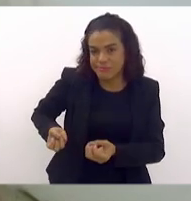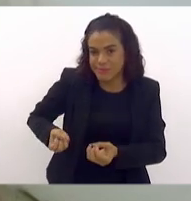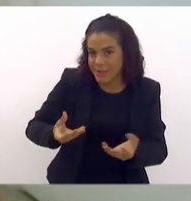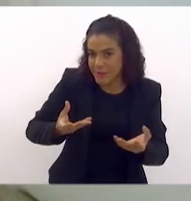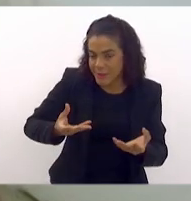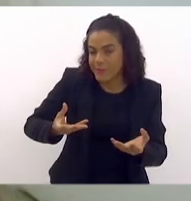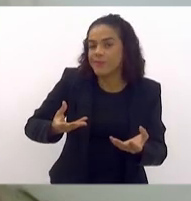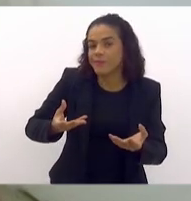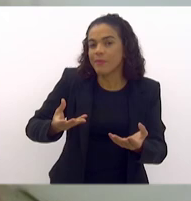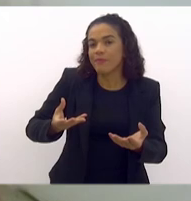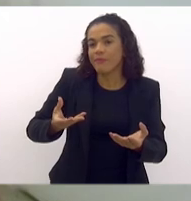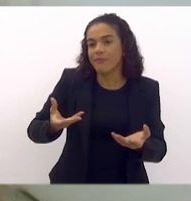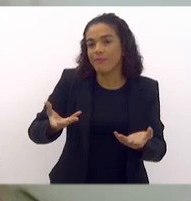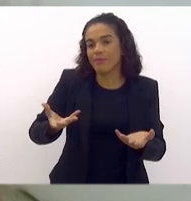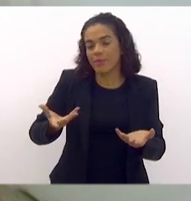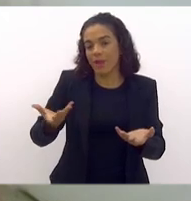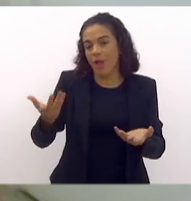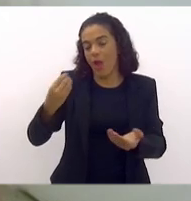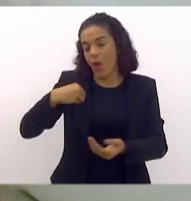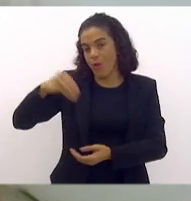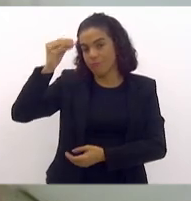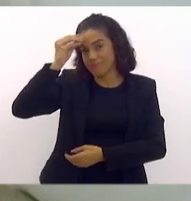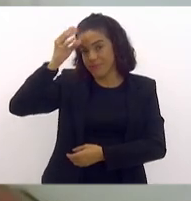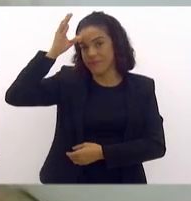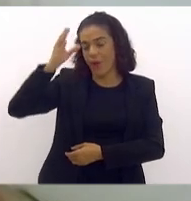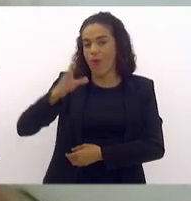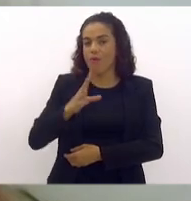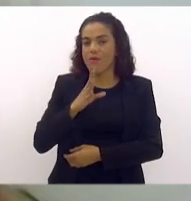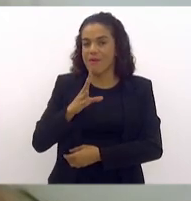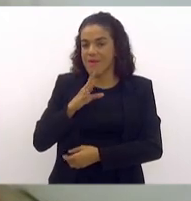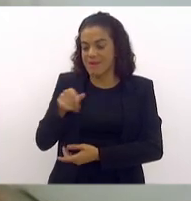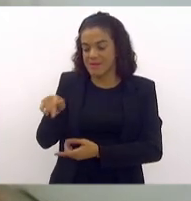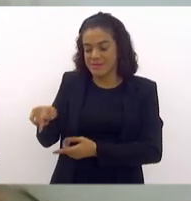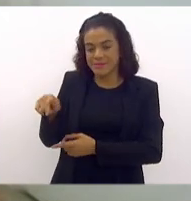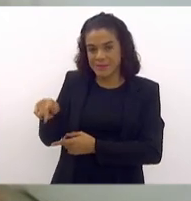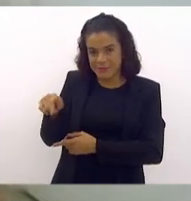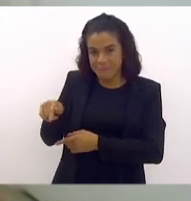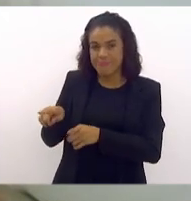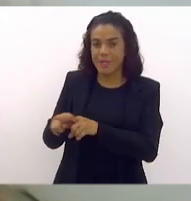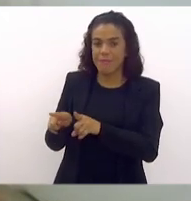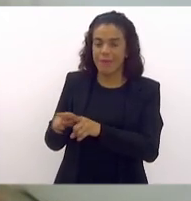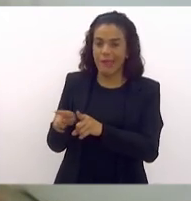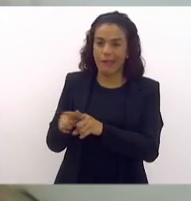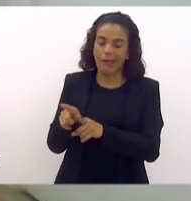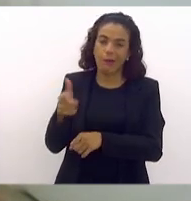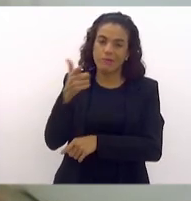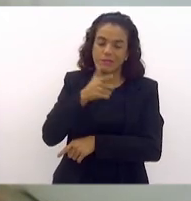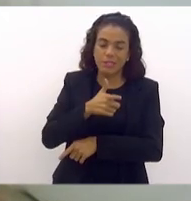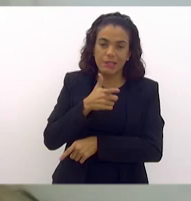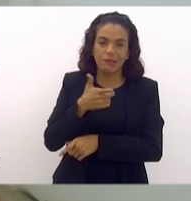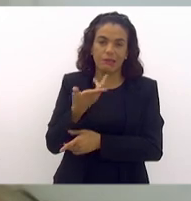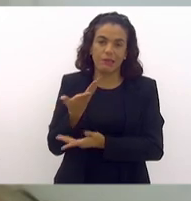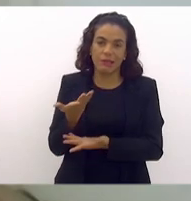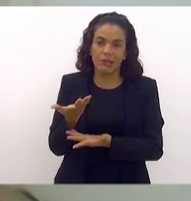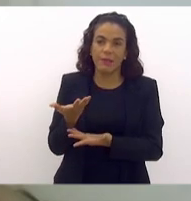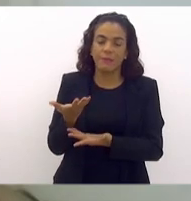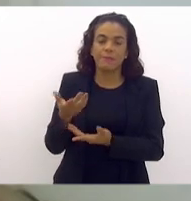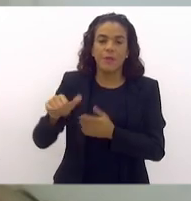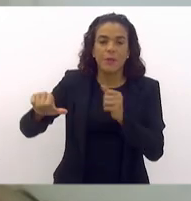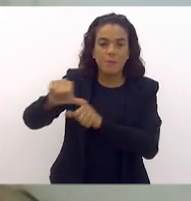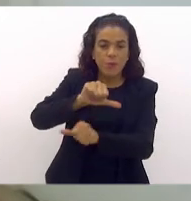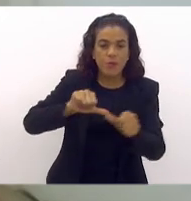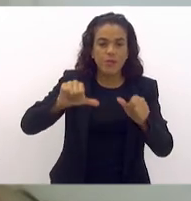para de alguma forma isso chegar ao conhecimento e poder ter algum tipo de intervenção em